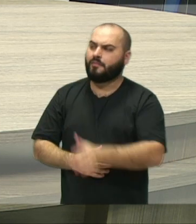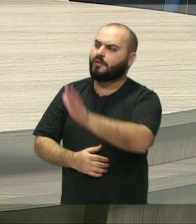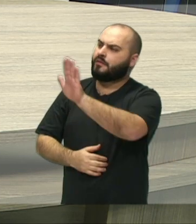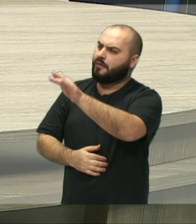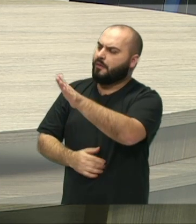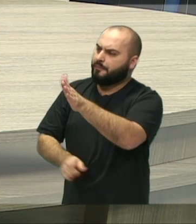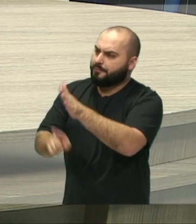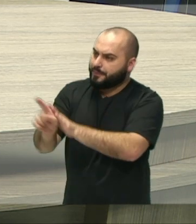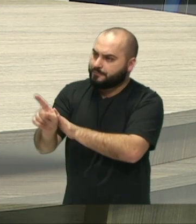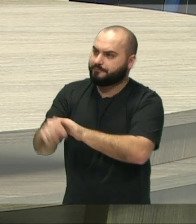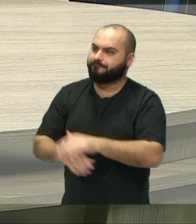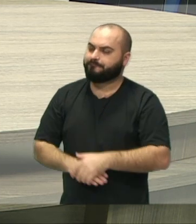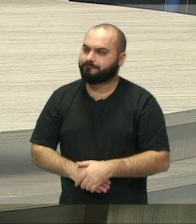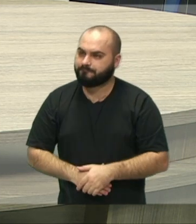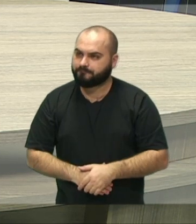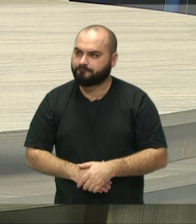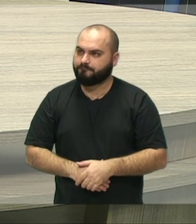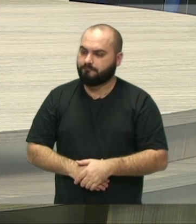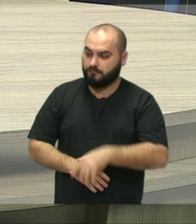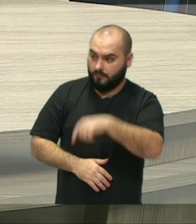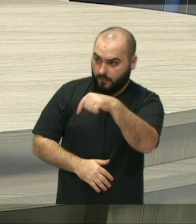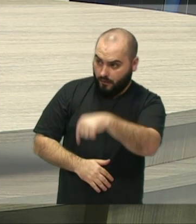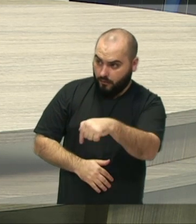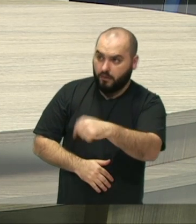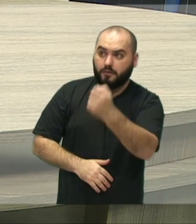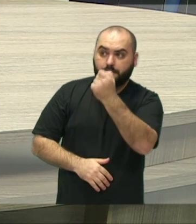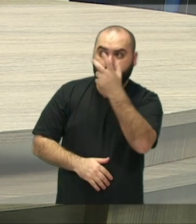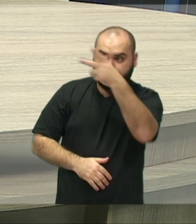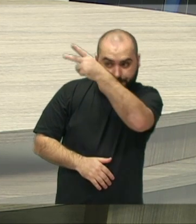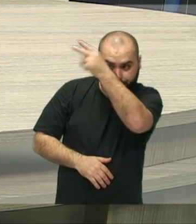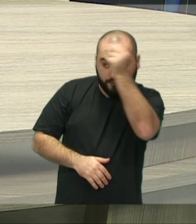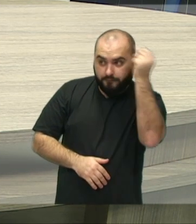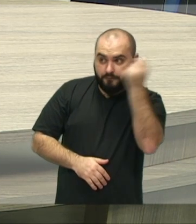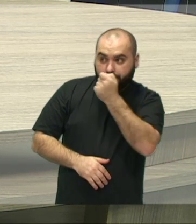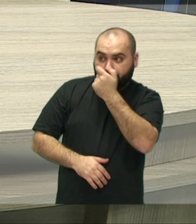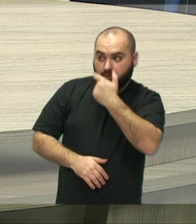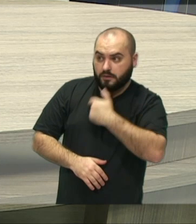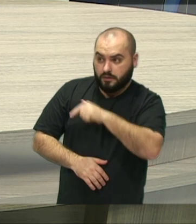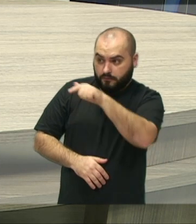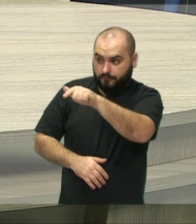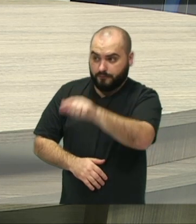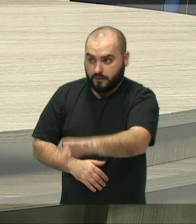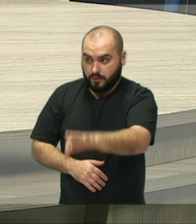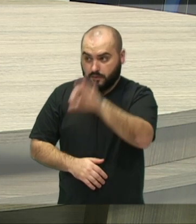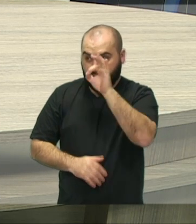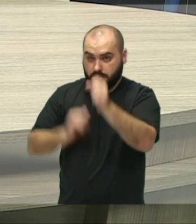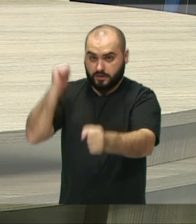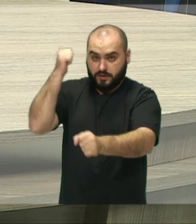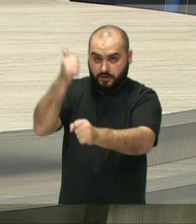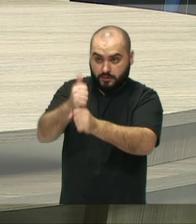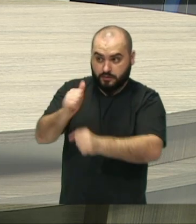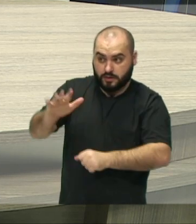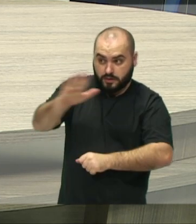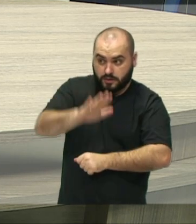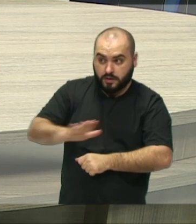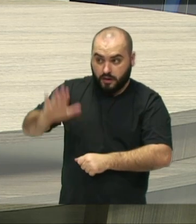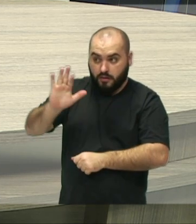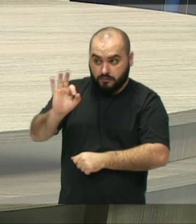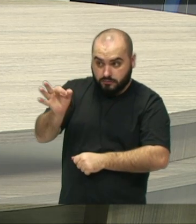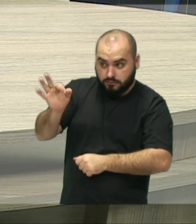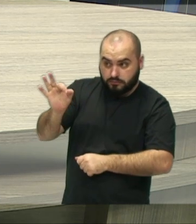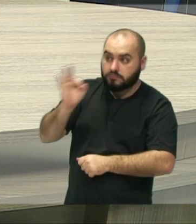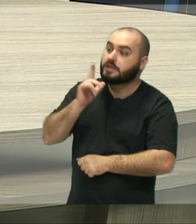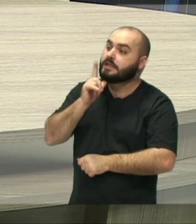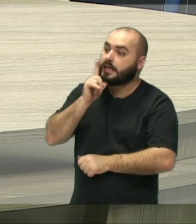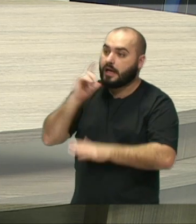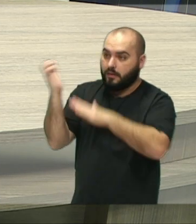gestão agora, esse atual governo do Volney Morastoni, que você foi nomeado aí como diretor-geral, né? Como é que está sendo essa